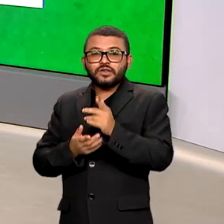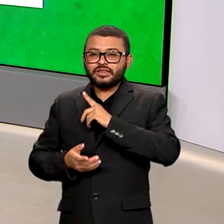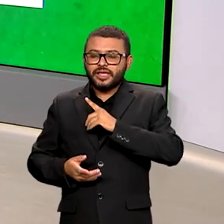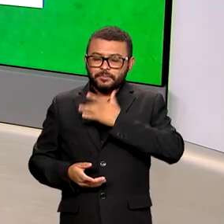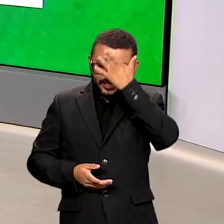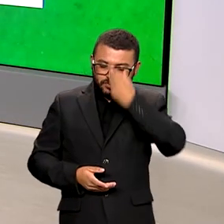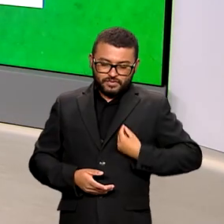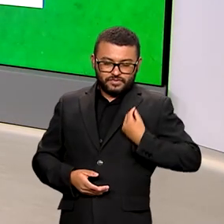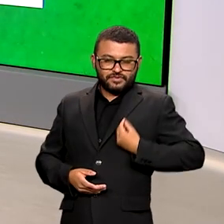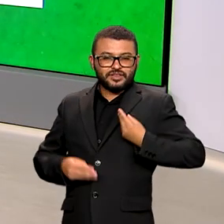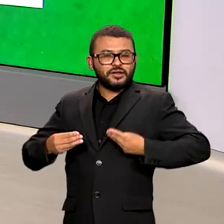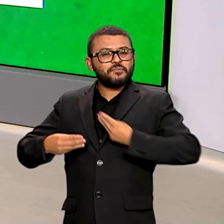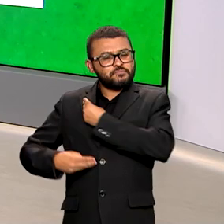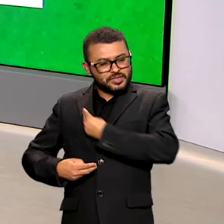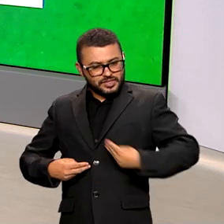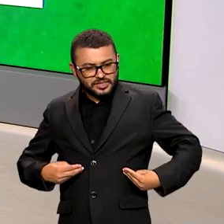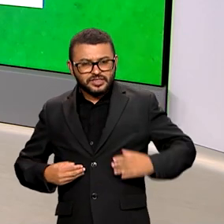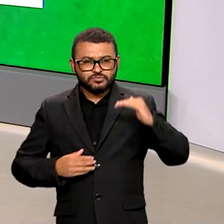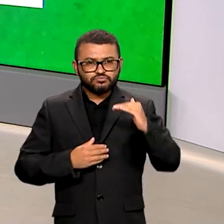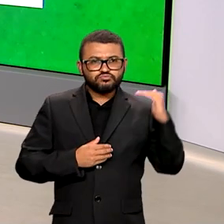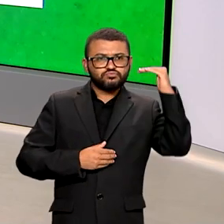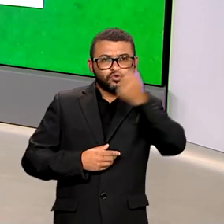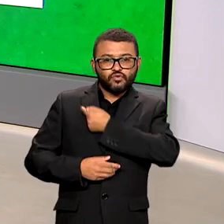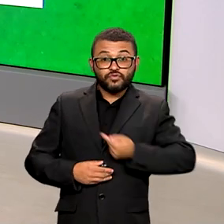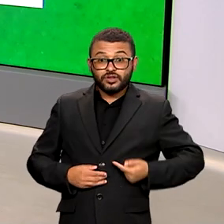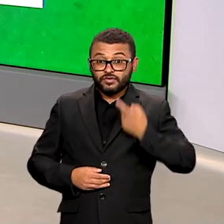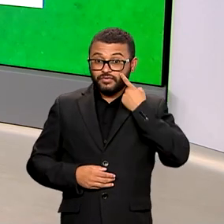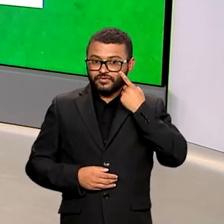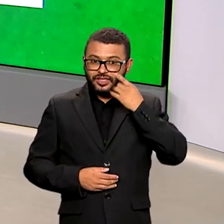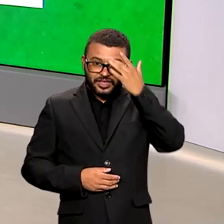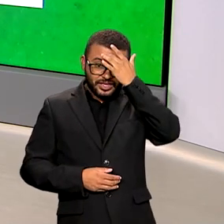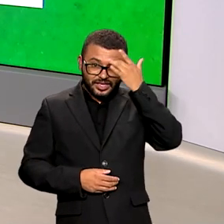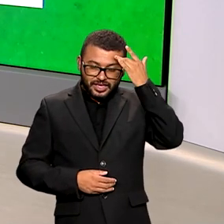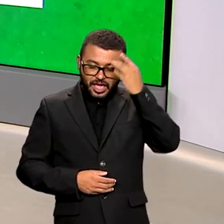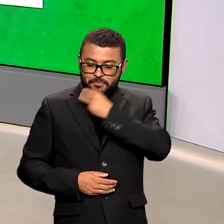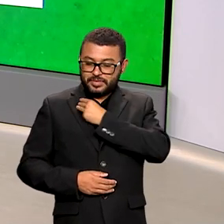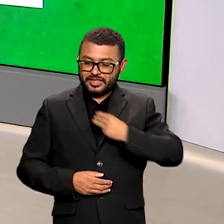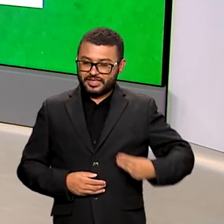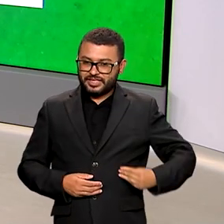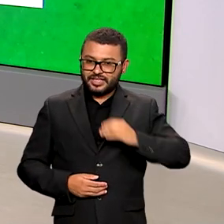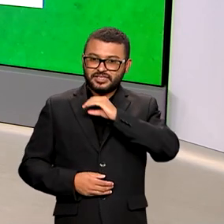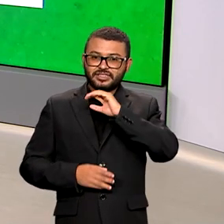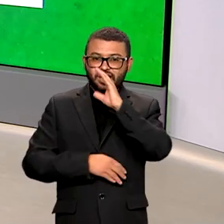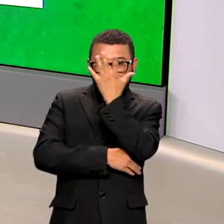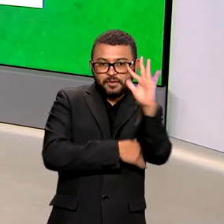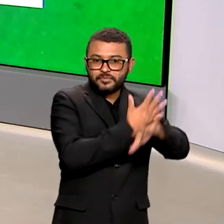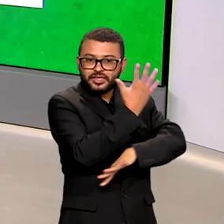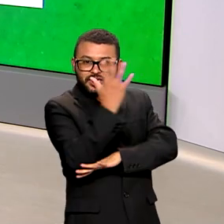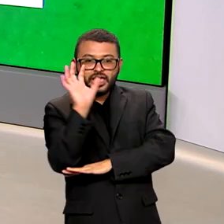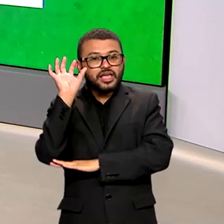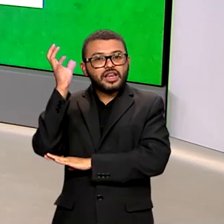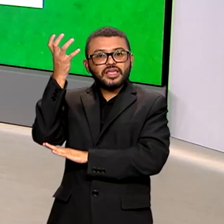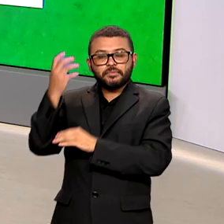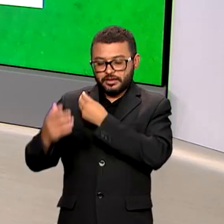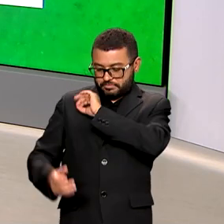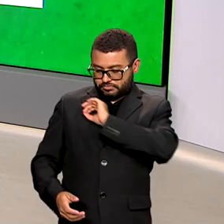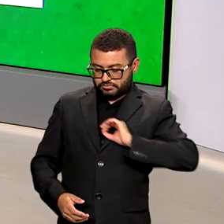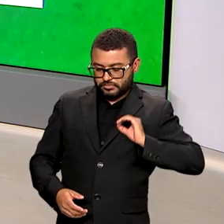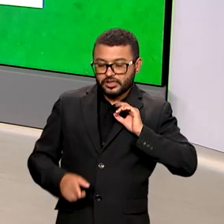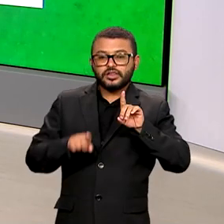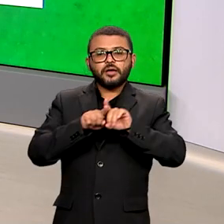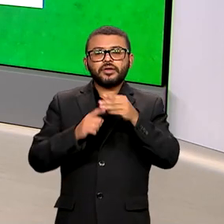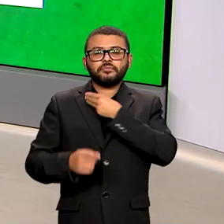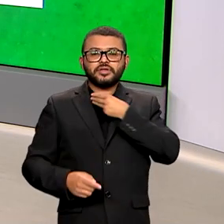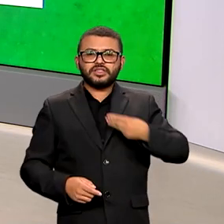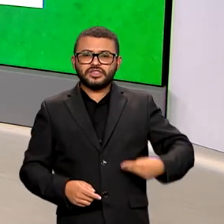de ministros e autoridades do governo. Veja como foi a participação da ministra do Meio Ambiente e Mudança do Clima, Marina Silva, e